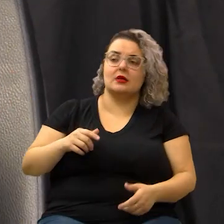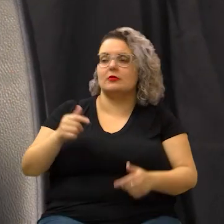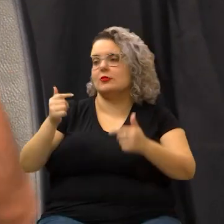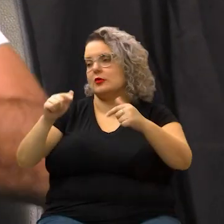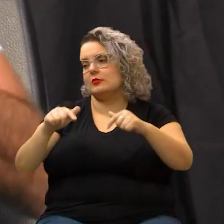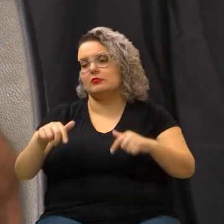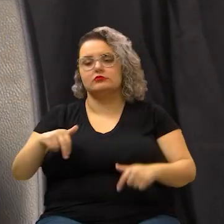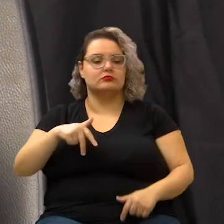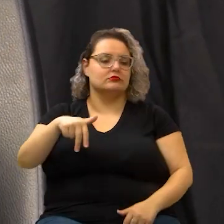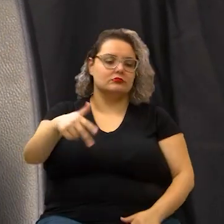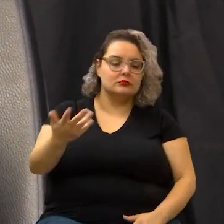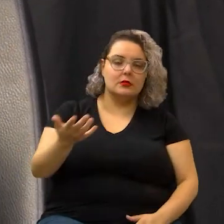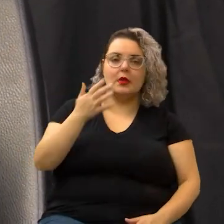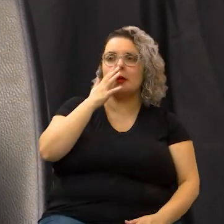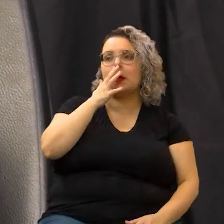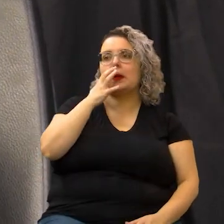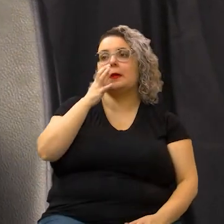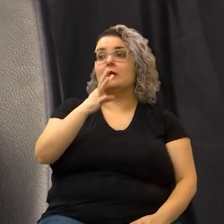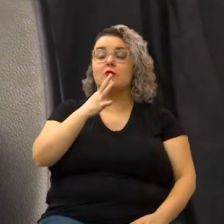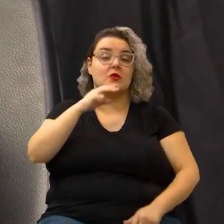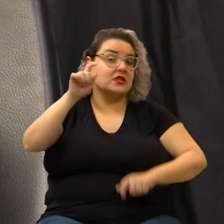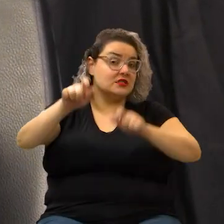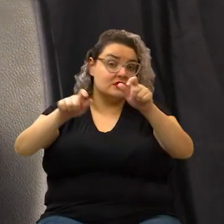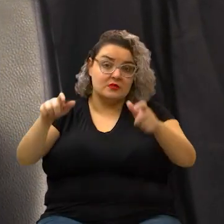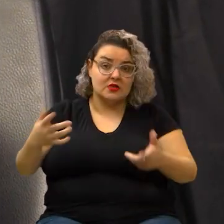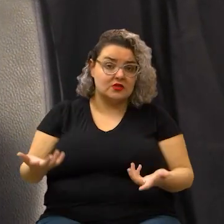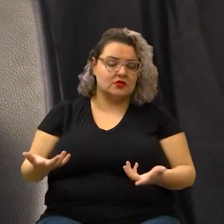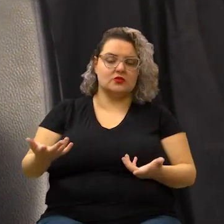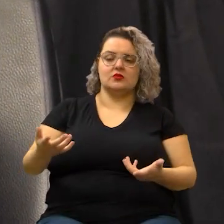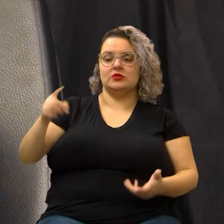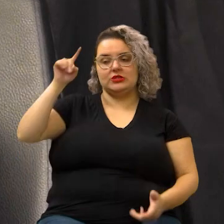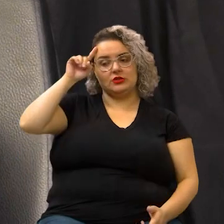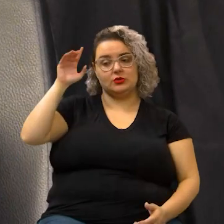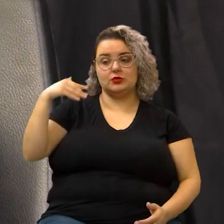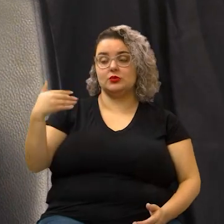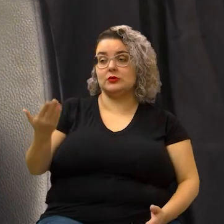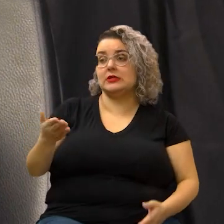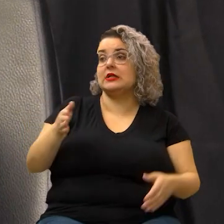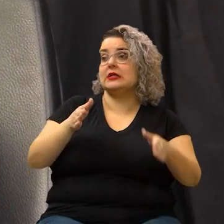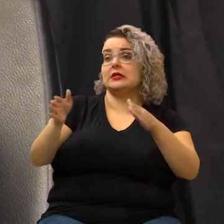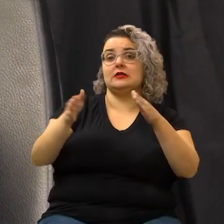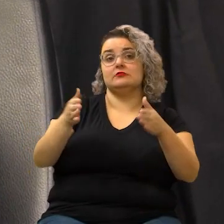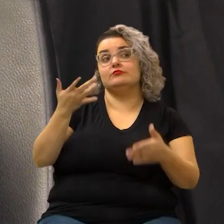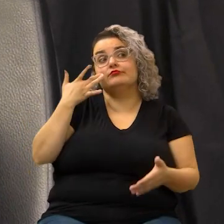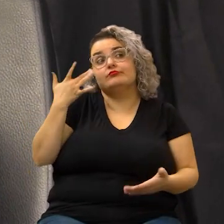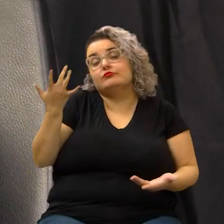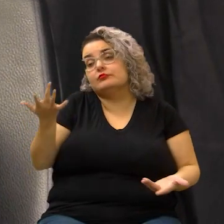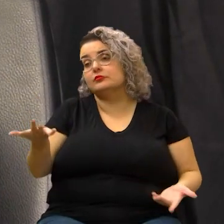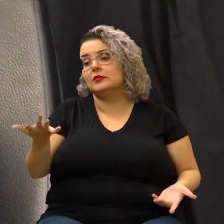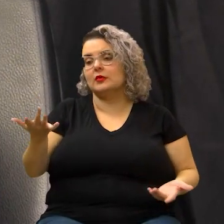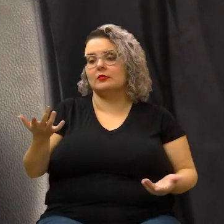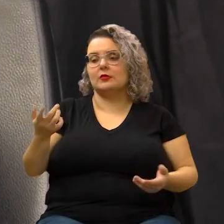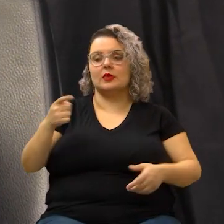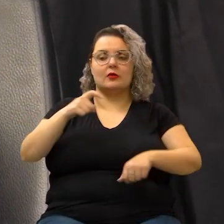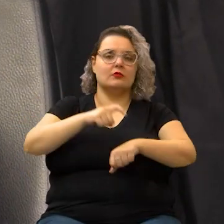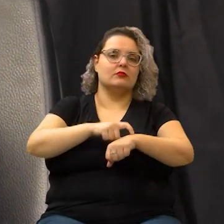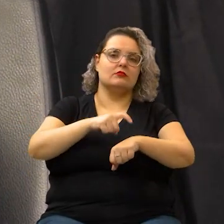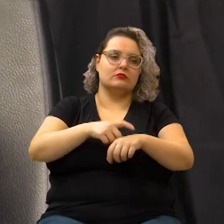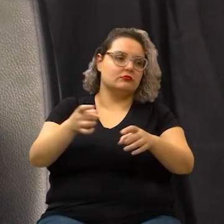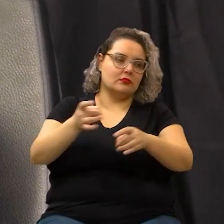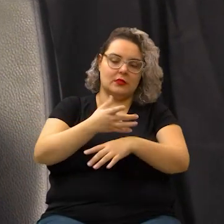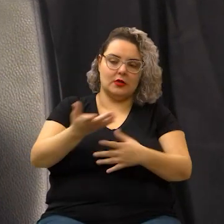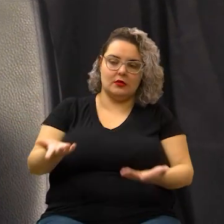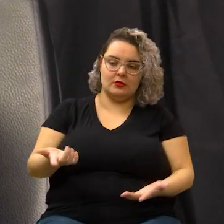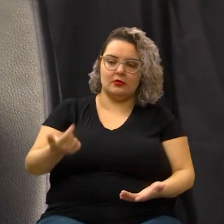queria ir para algum lugar, queria, né, conhecer pessoas, tá ali. E a gente, naquele momento, não sabia o horário de terminar.